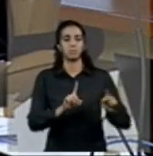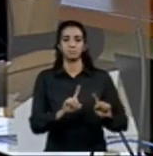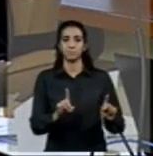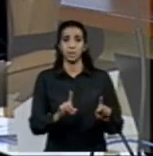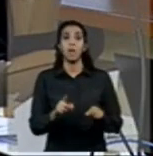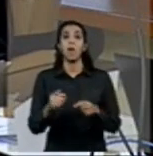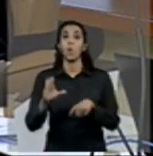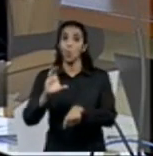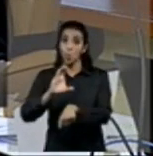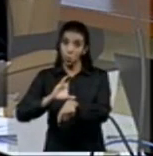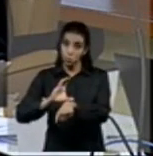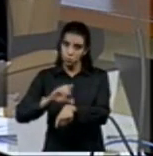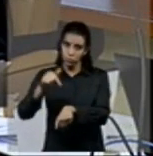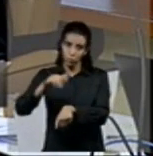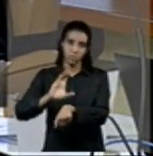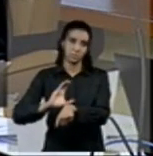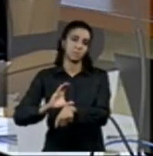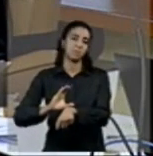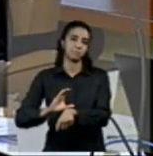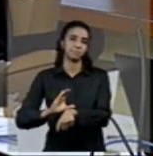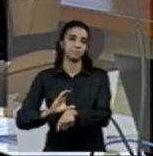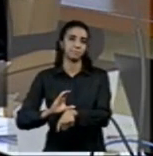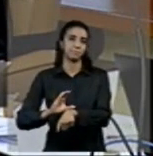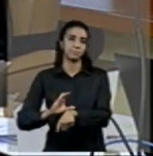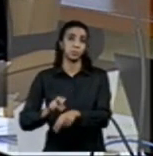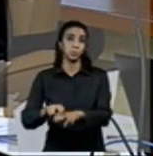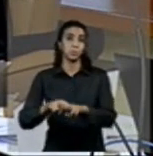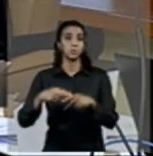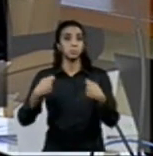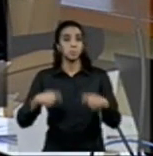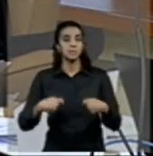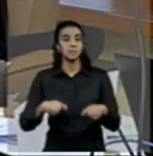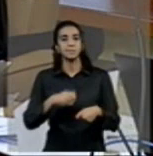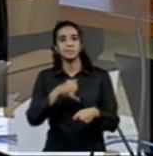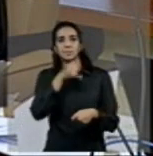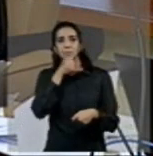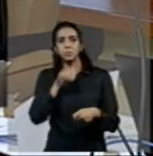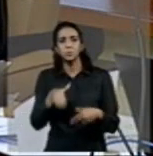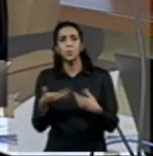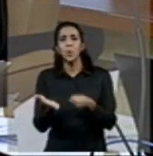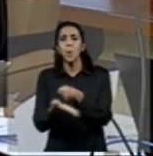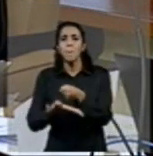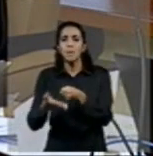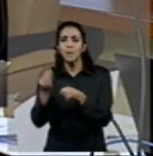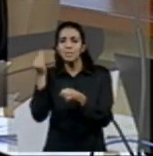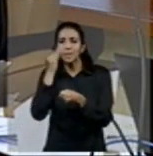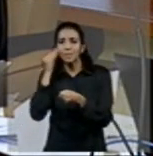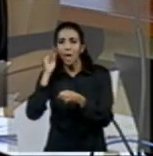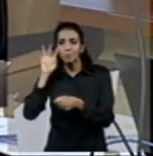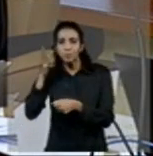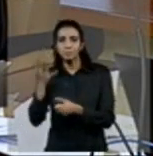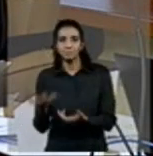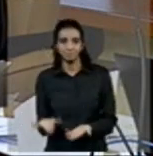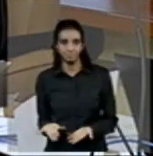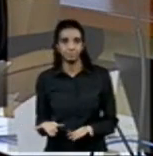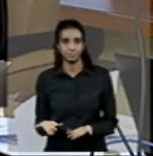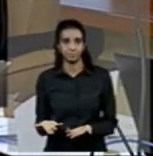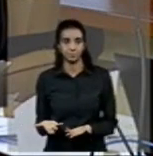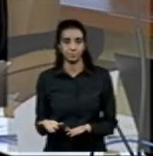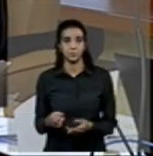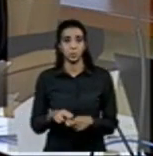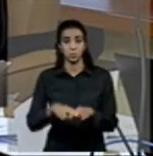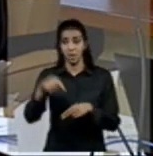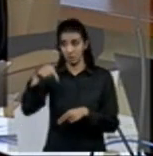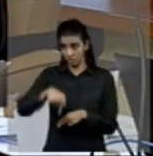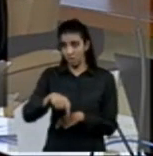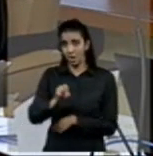própria Constituição, na qual se deve buscar os alicerces para a solução do tema, trazido à apreciação do